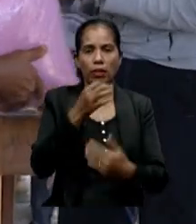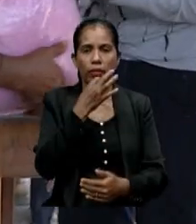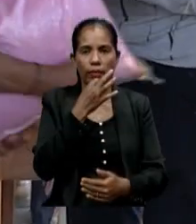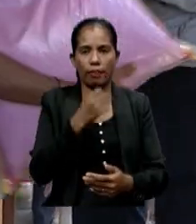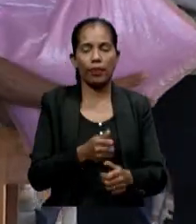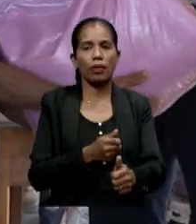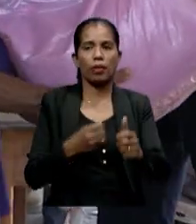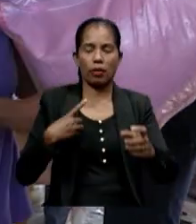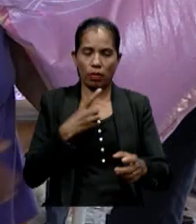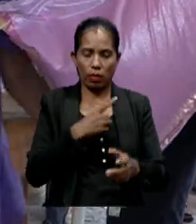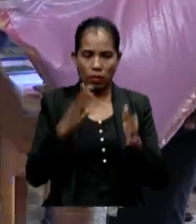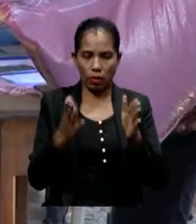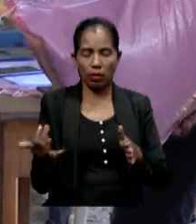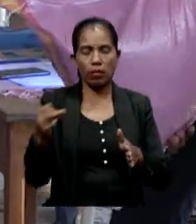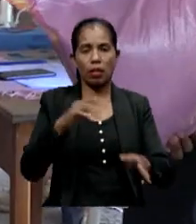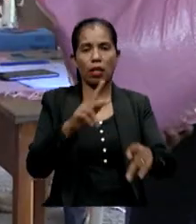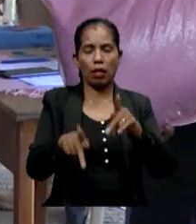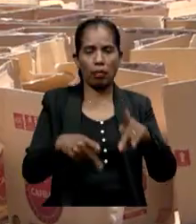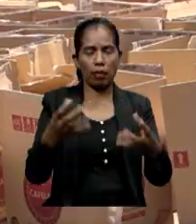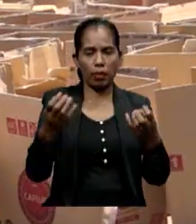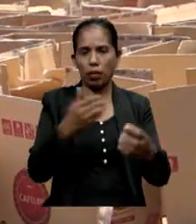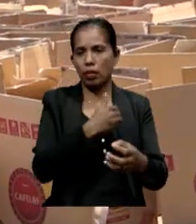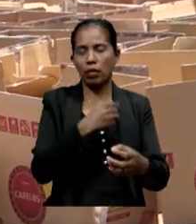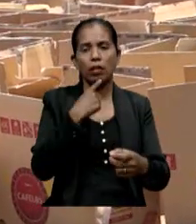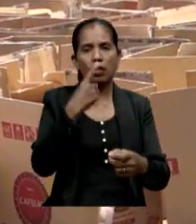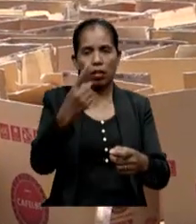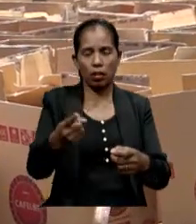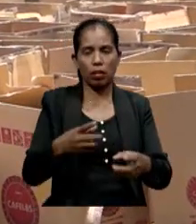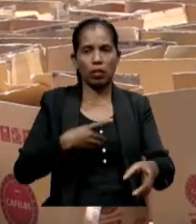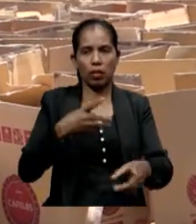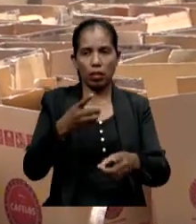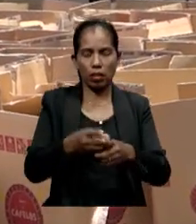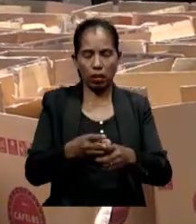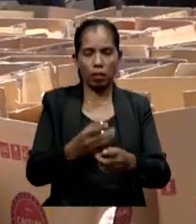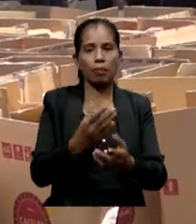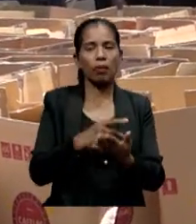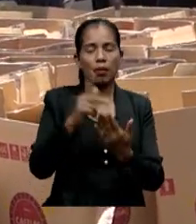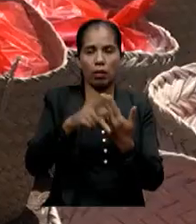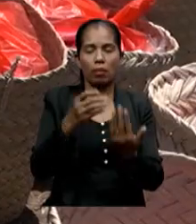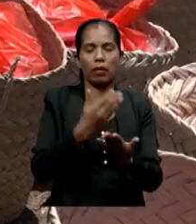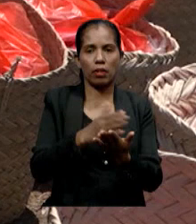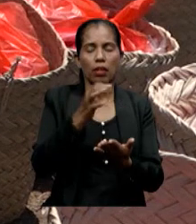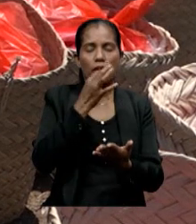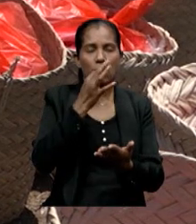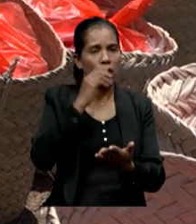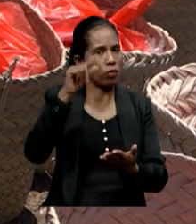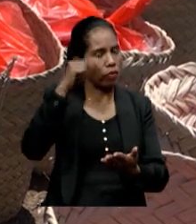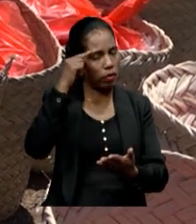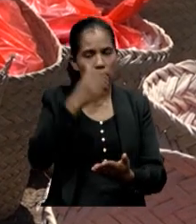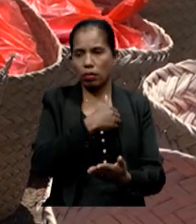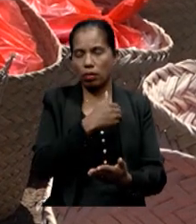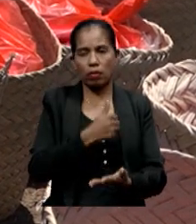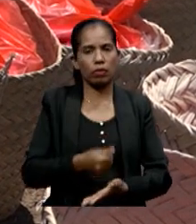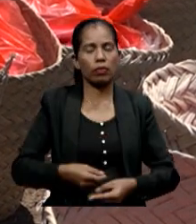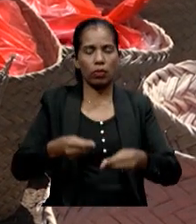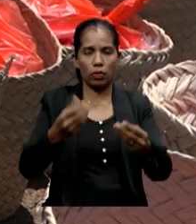Tui deputado Sira, beneficiário Barak Maxei reclama Sira ne direito ba cesta básica, nebe governo se deu resolve to agora,